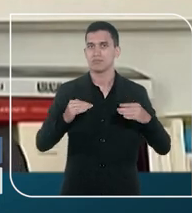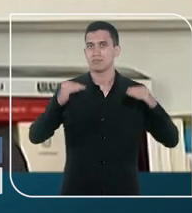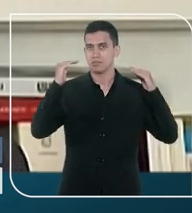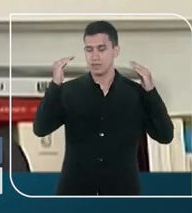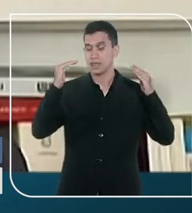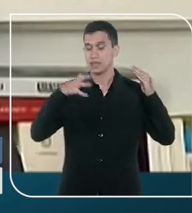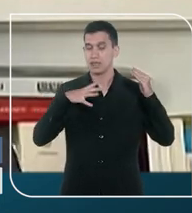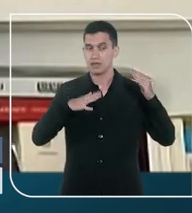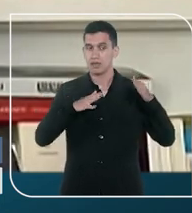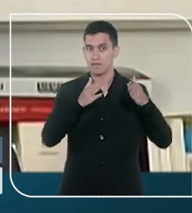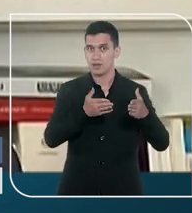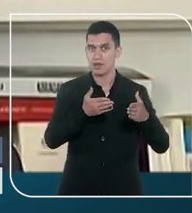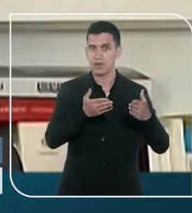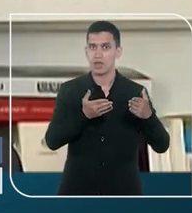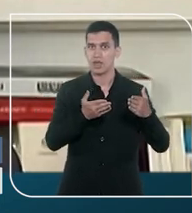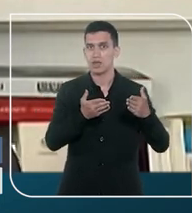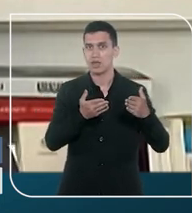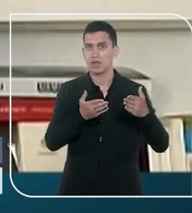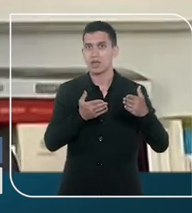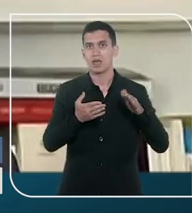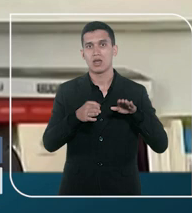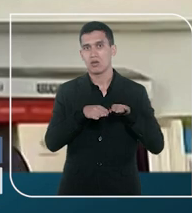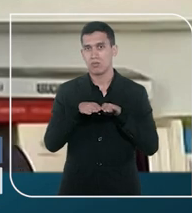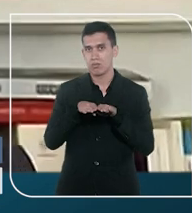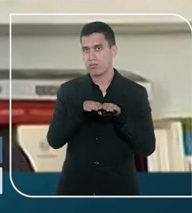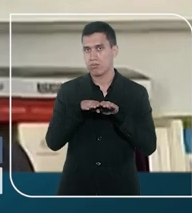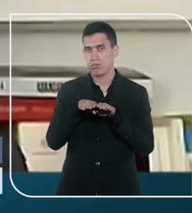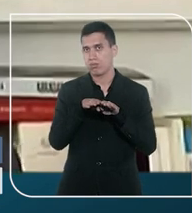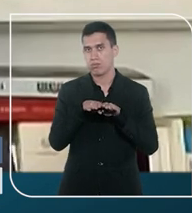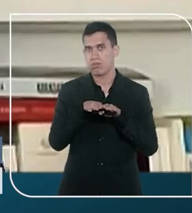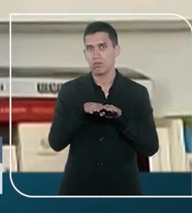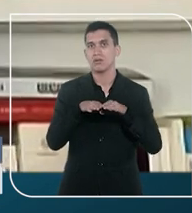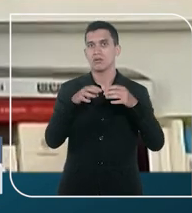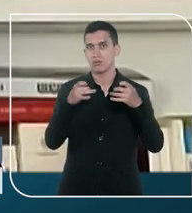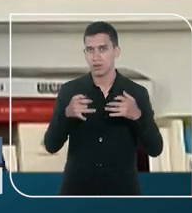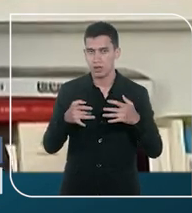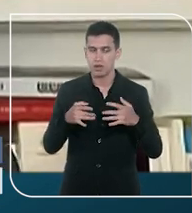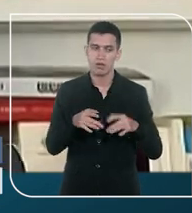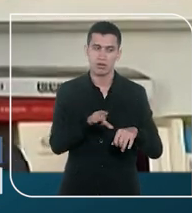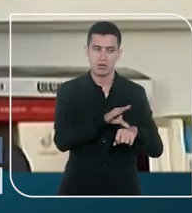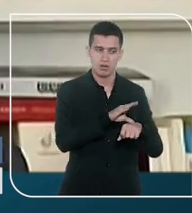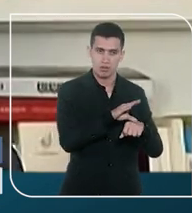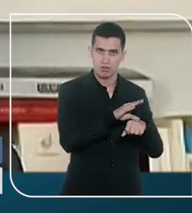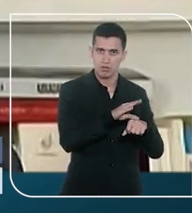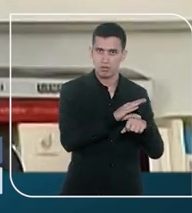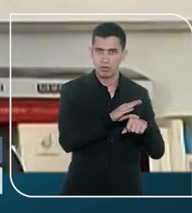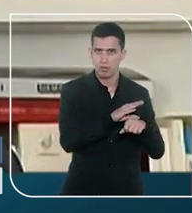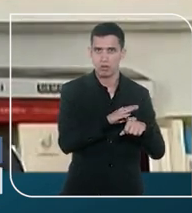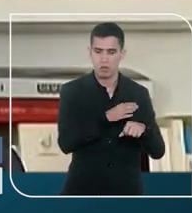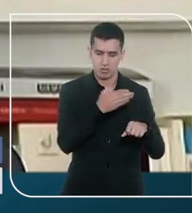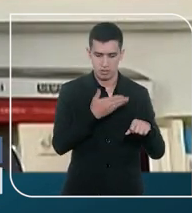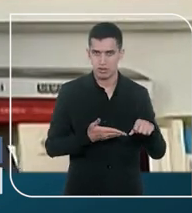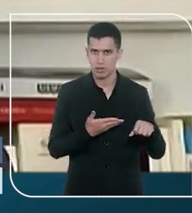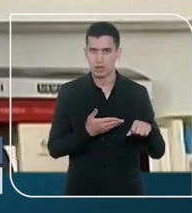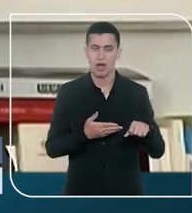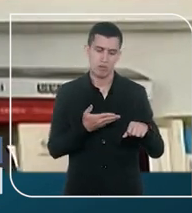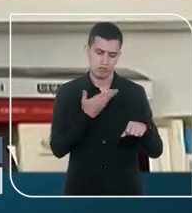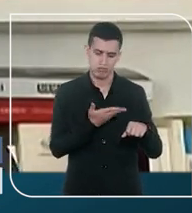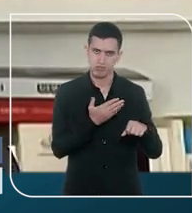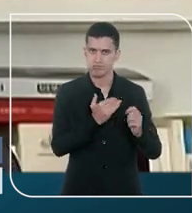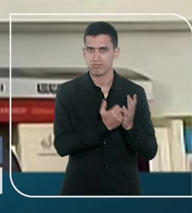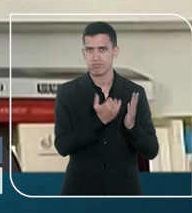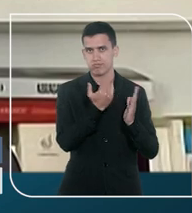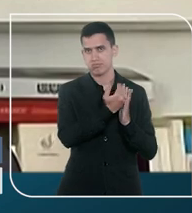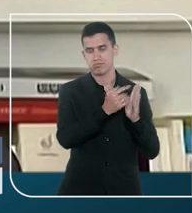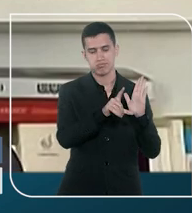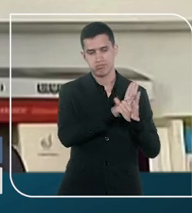de uniformizar também a interpretação do nosso texto maior, né? Ou seja, da nossa Carta Magna,